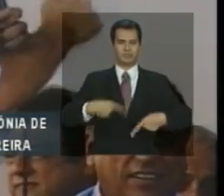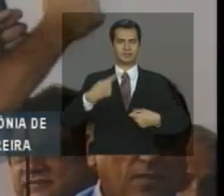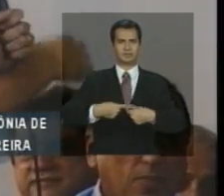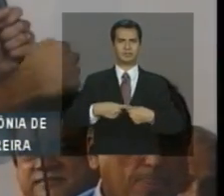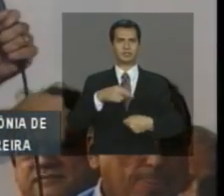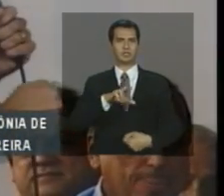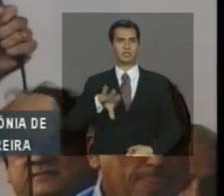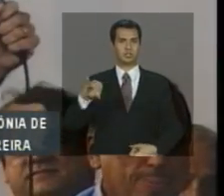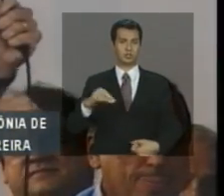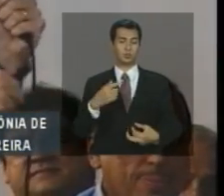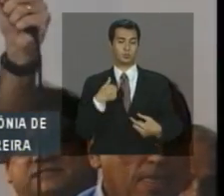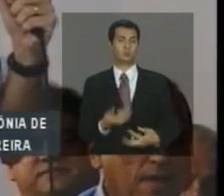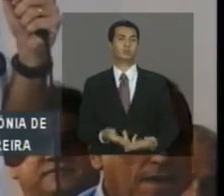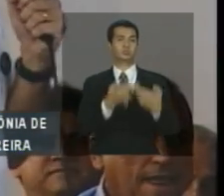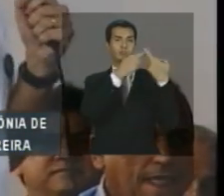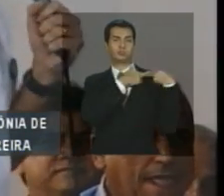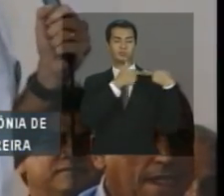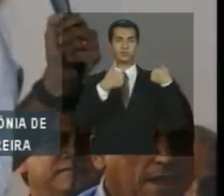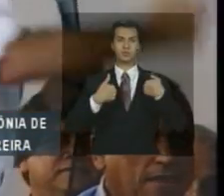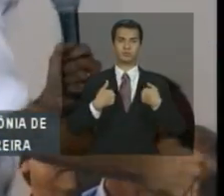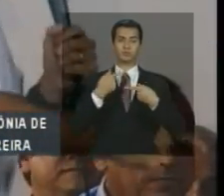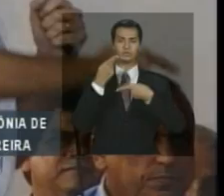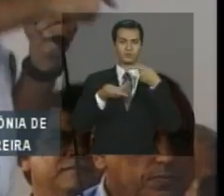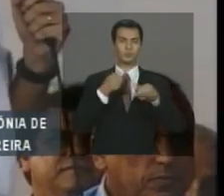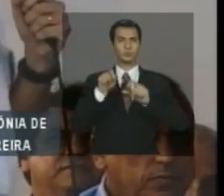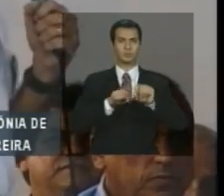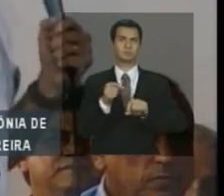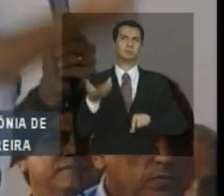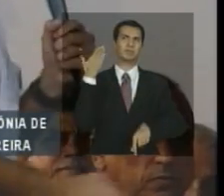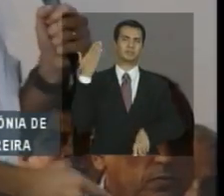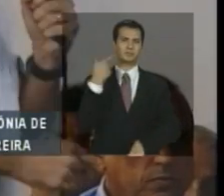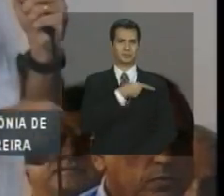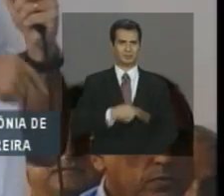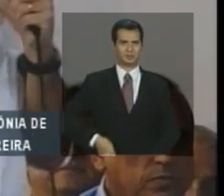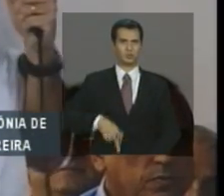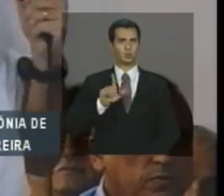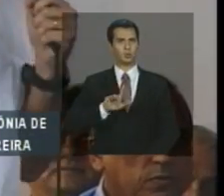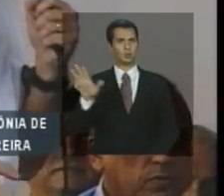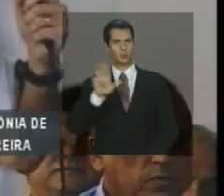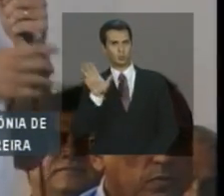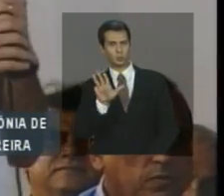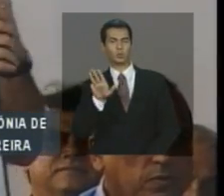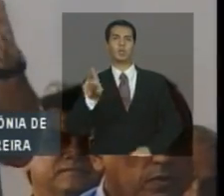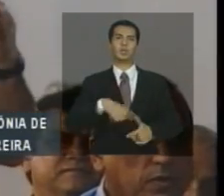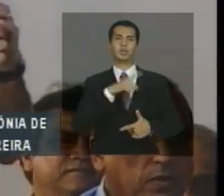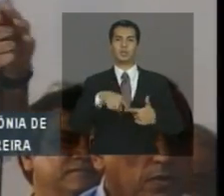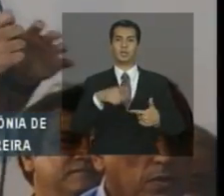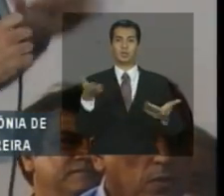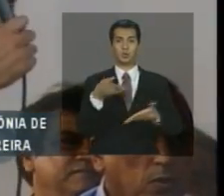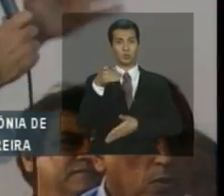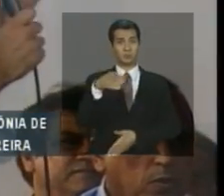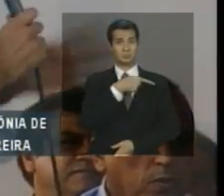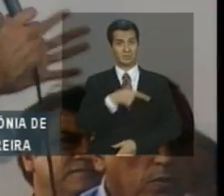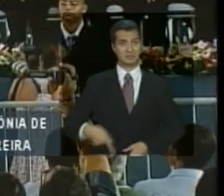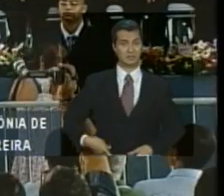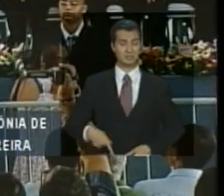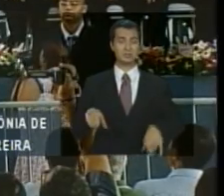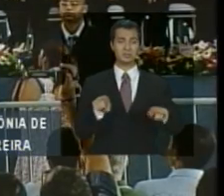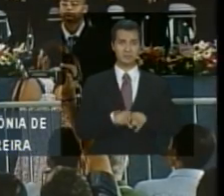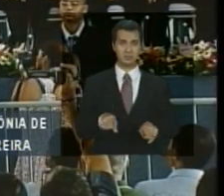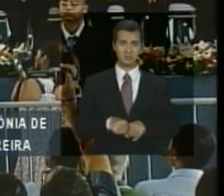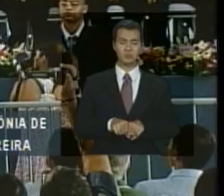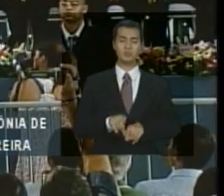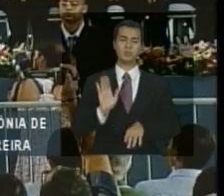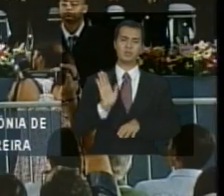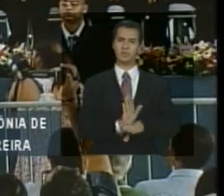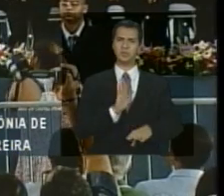aprovou, que vocês já fizeram, né, no governo do presidente Lula, a senhora como chefe da Casa Civil, agora como presidenta. O que vocês estão fazendo para o Rio de Janeiro é